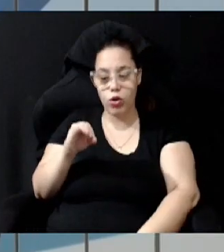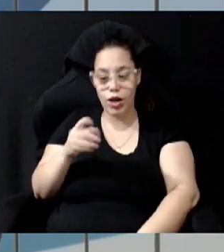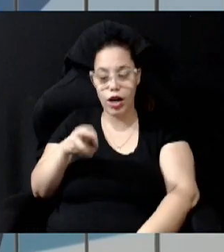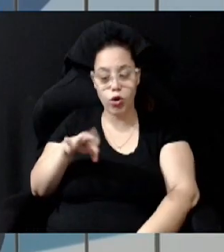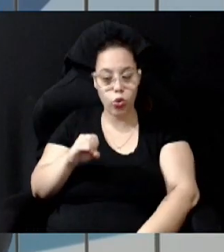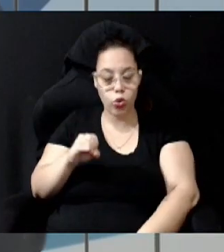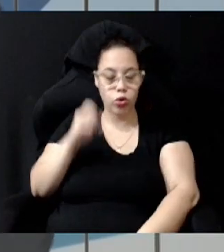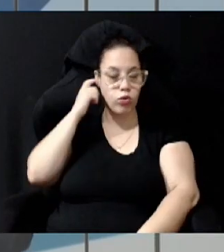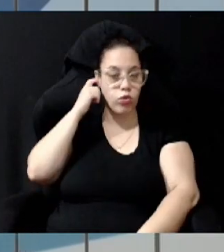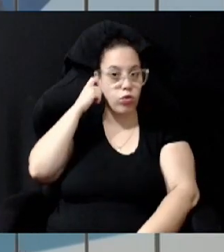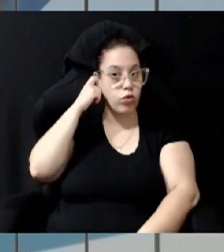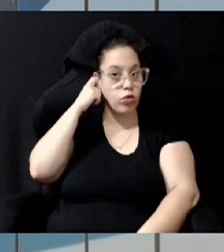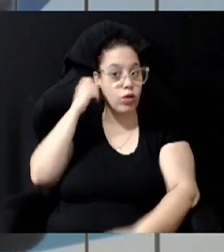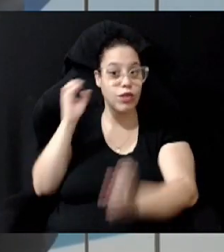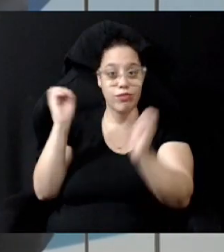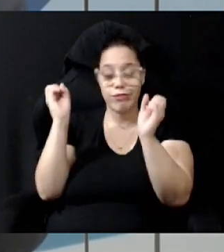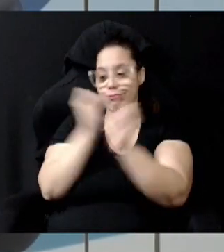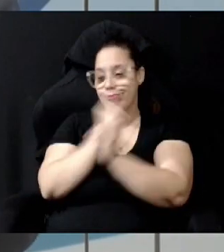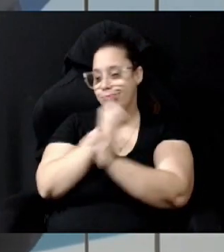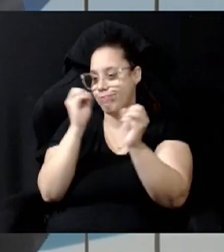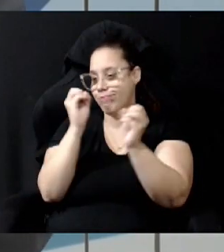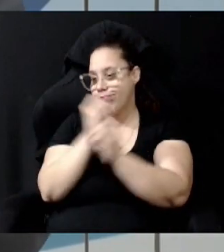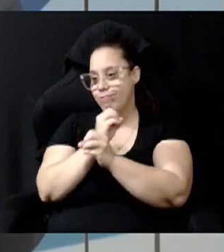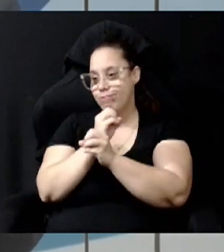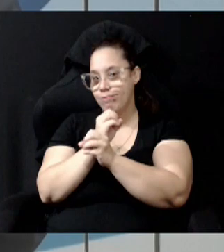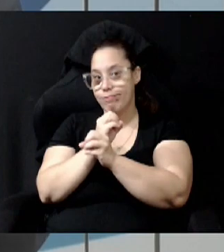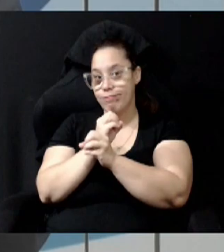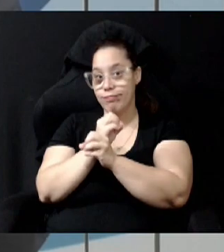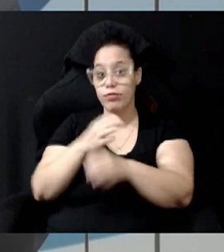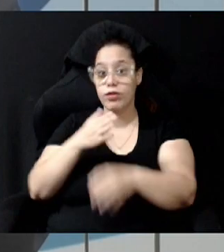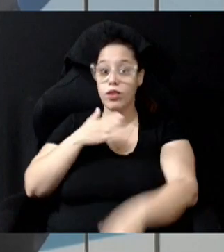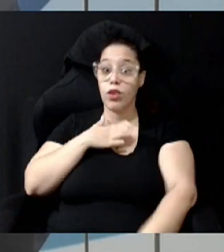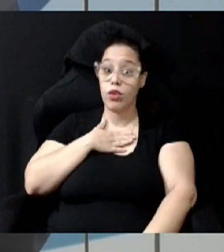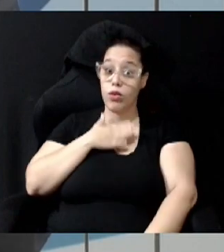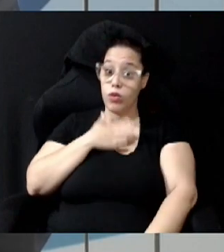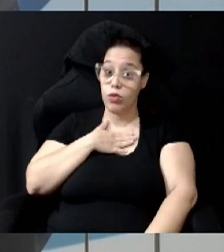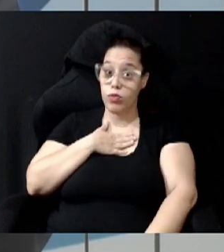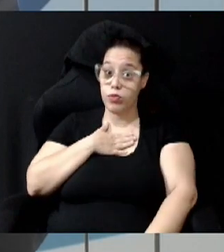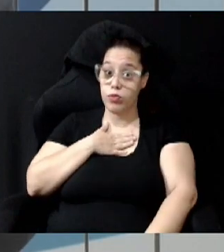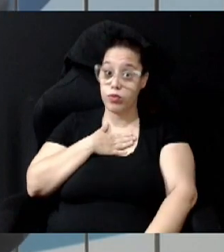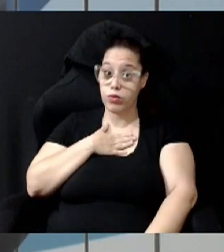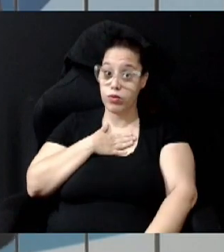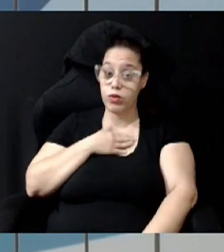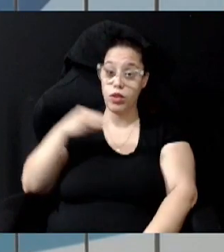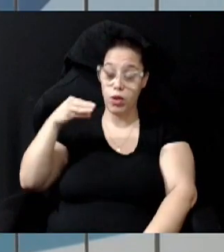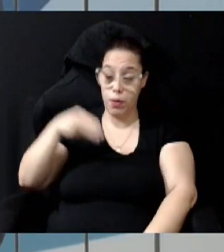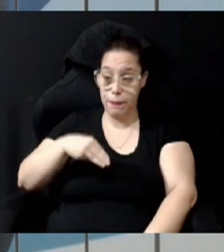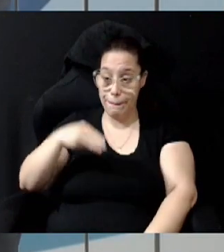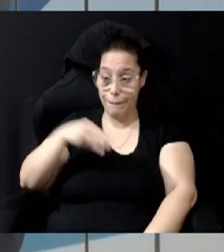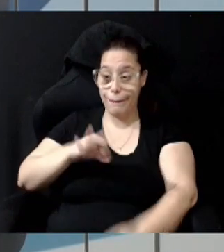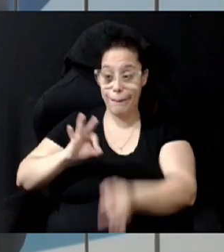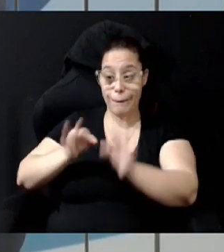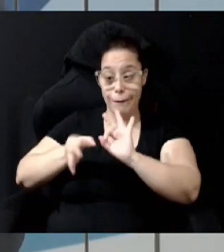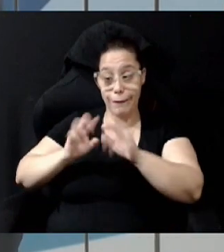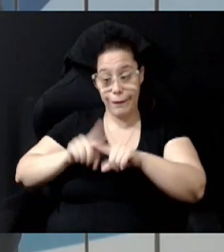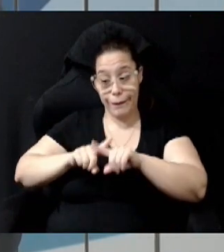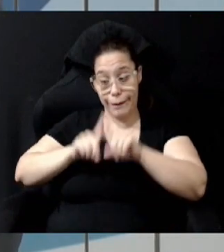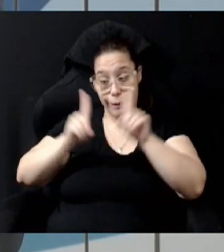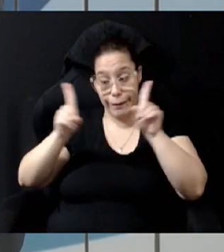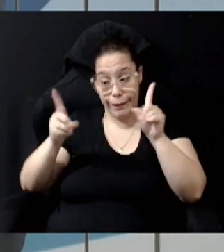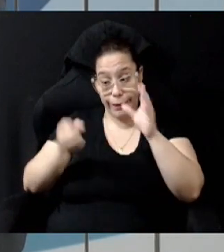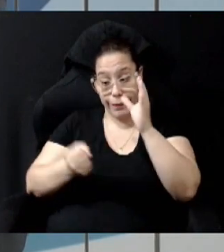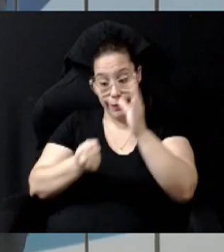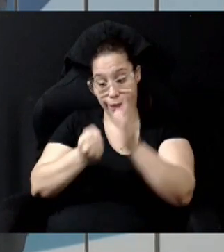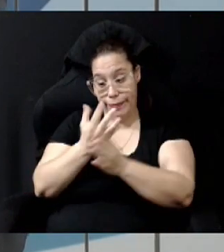interferir em absolutamente nada, que era até da competência dele enquanto ministro da Justiça. Mas